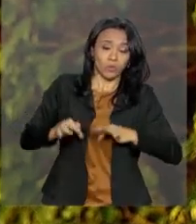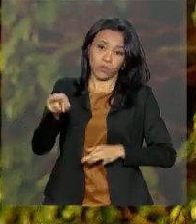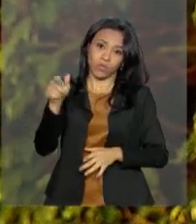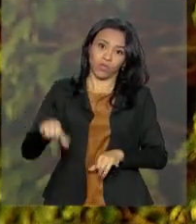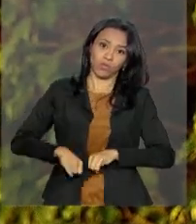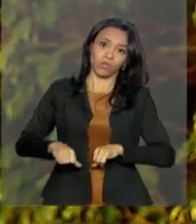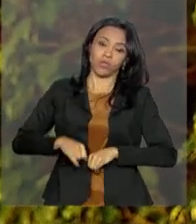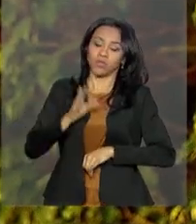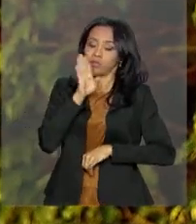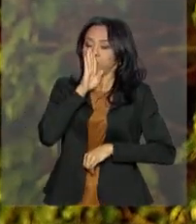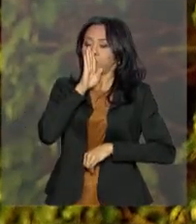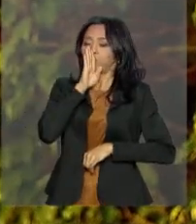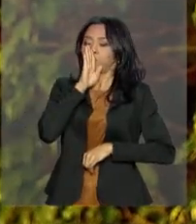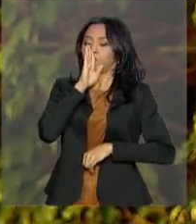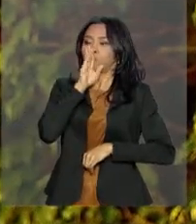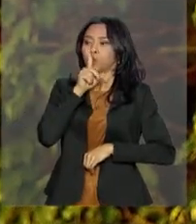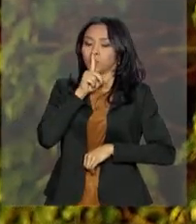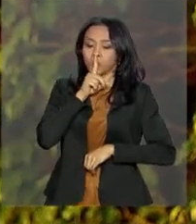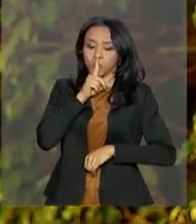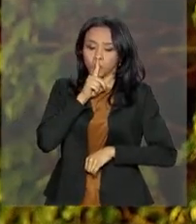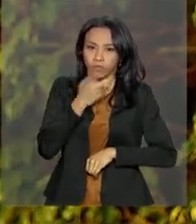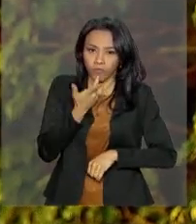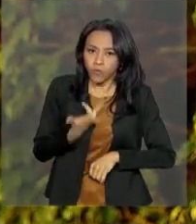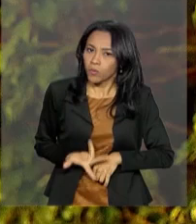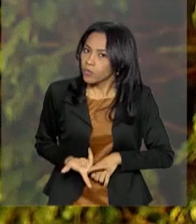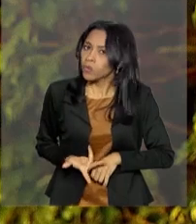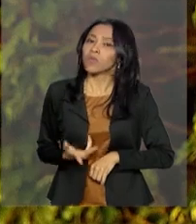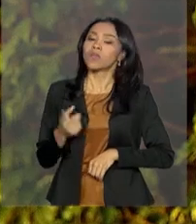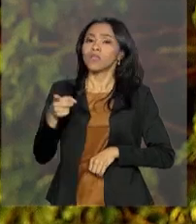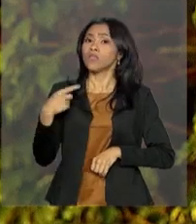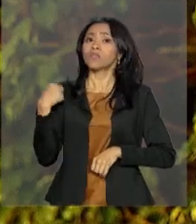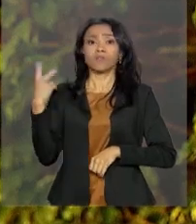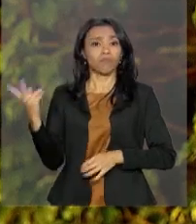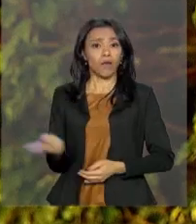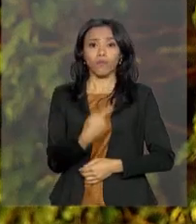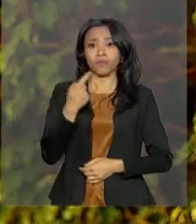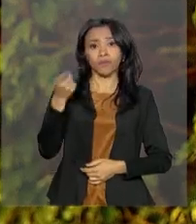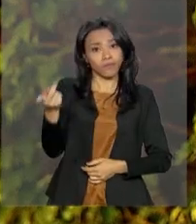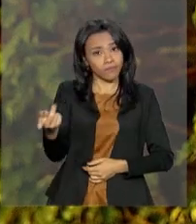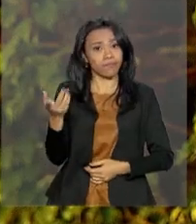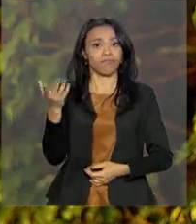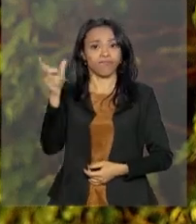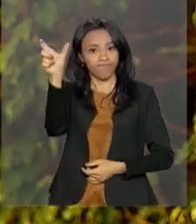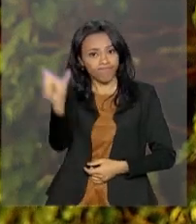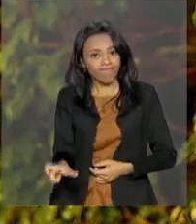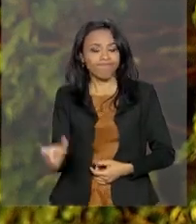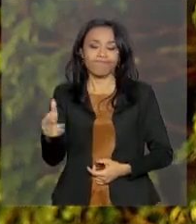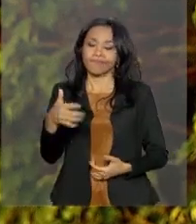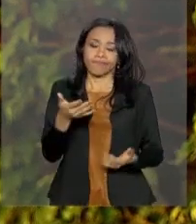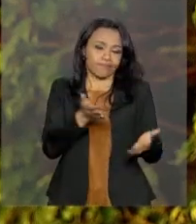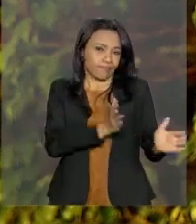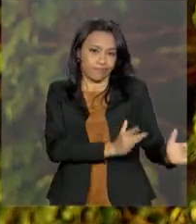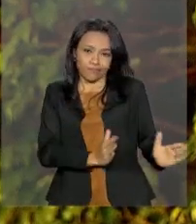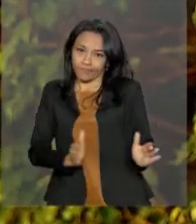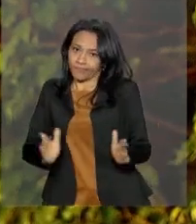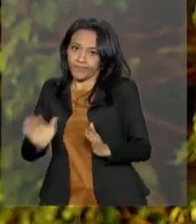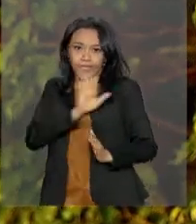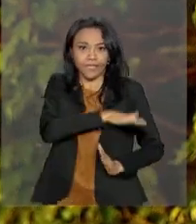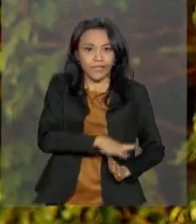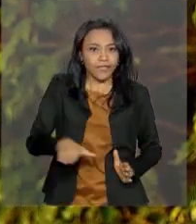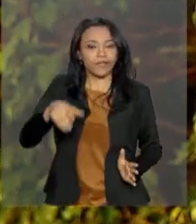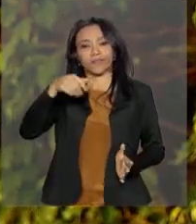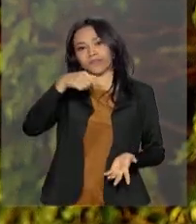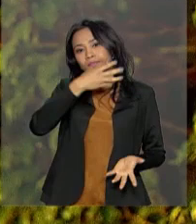vezes e essa dor da existência ela perpassa todo seu desenvolvimento crianças adolescentes adultos